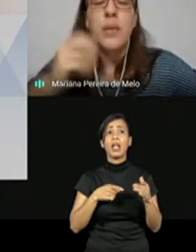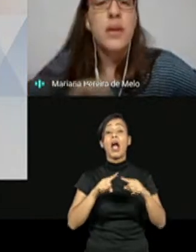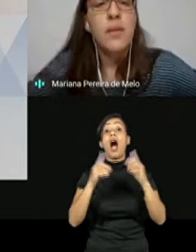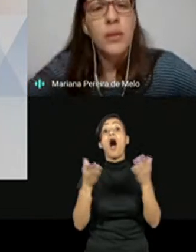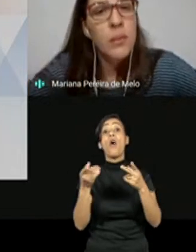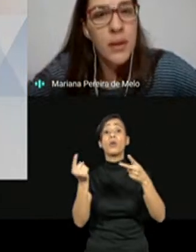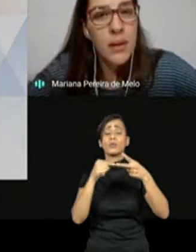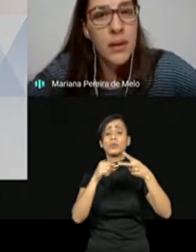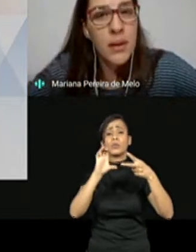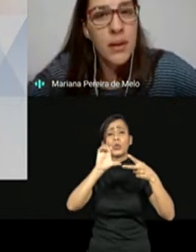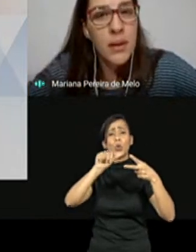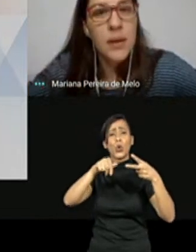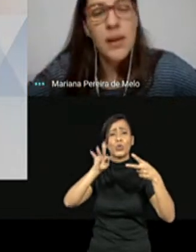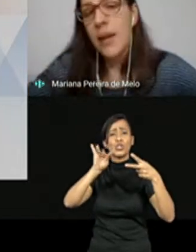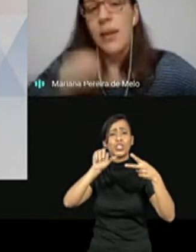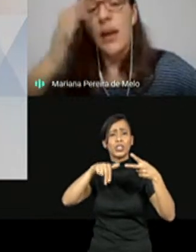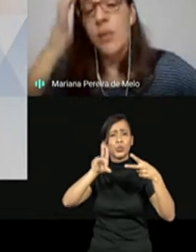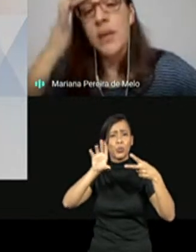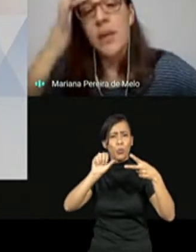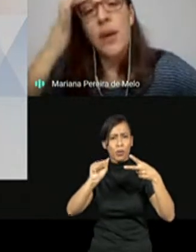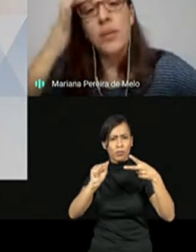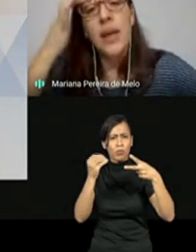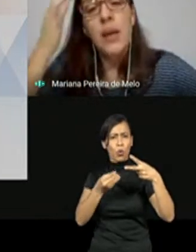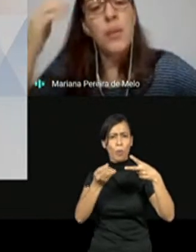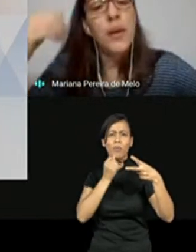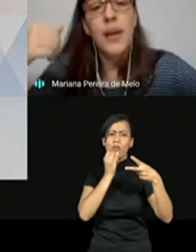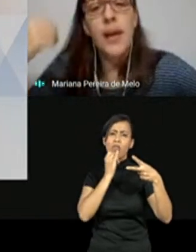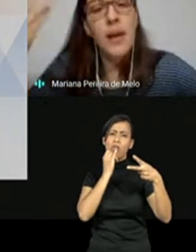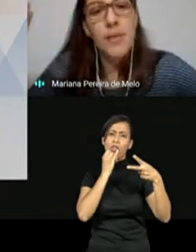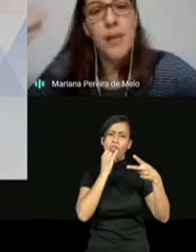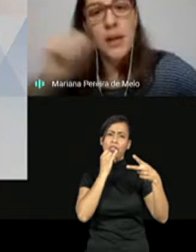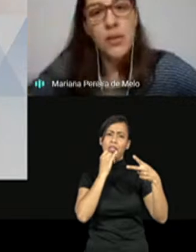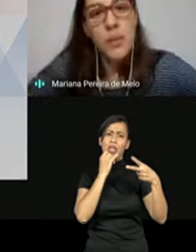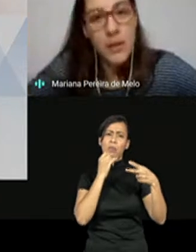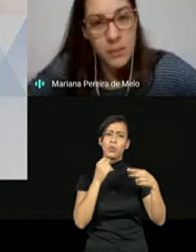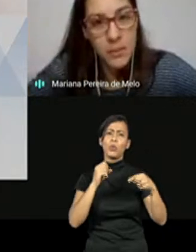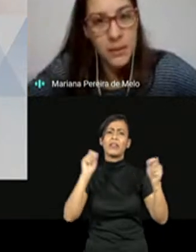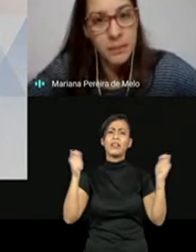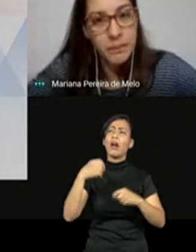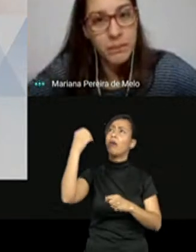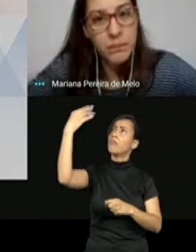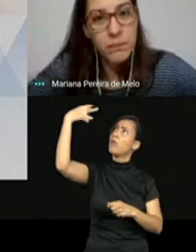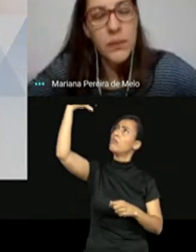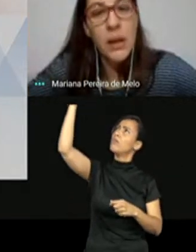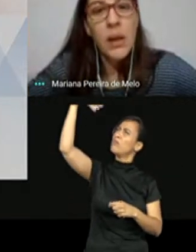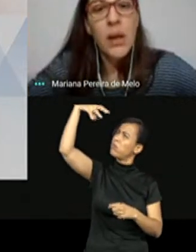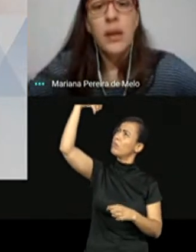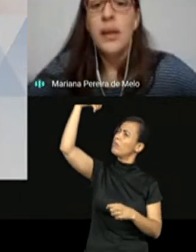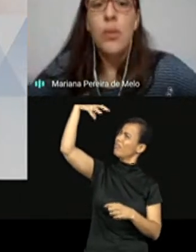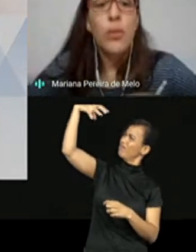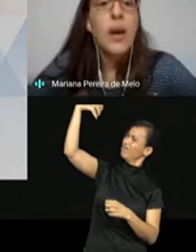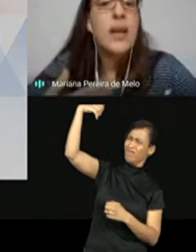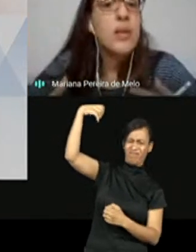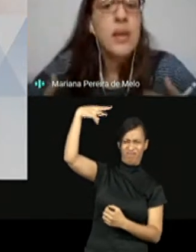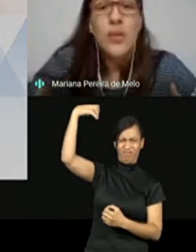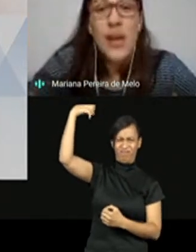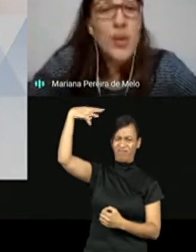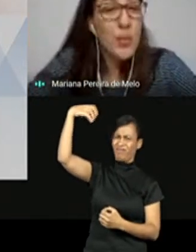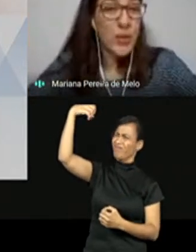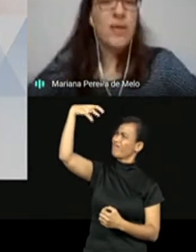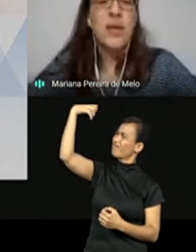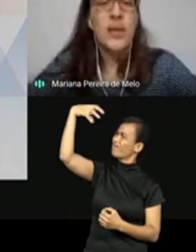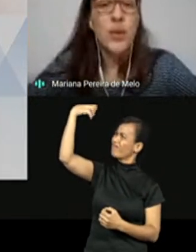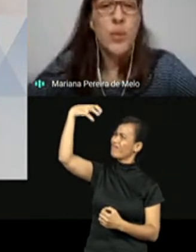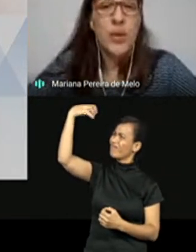está observando uma lâmpada e aí quer observar o tempo até a falha de uma lâmpada. Então, quais os